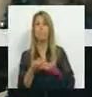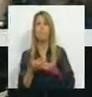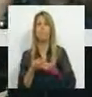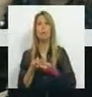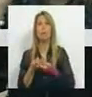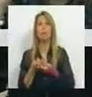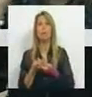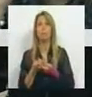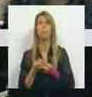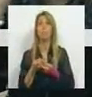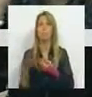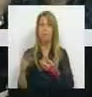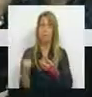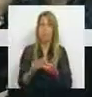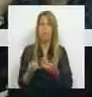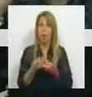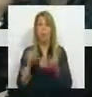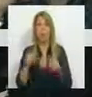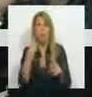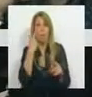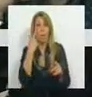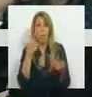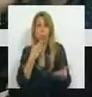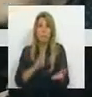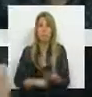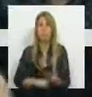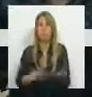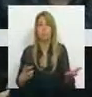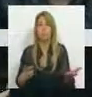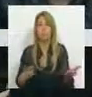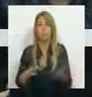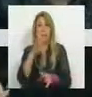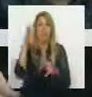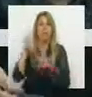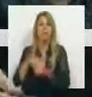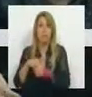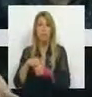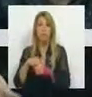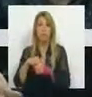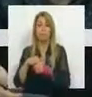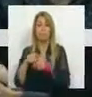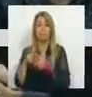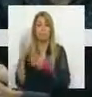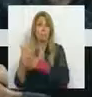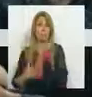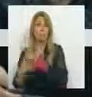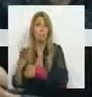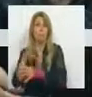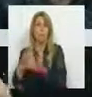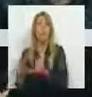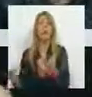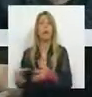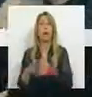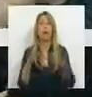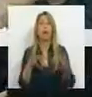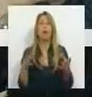mais próximo e real conhecimento dos problemas das magistraturas. E deixava, aliás, a segunda questão, Sra. Procuradora-Geral,